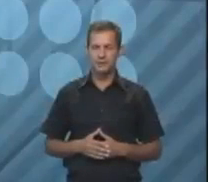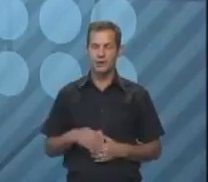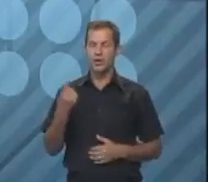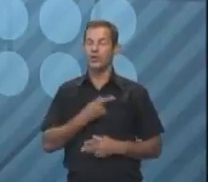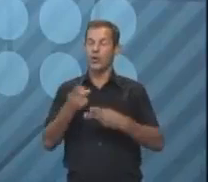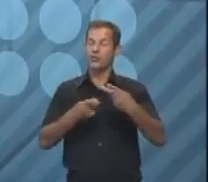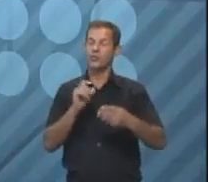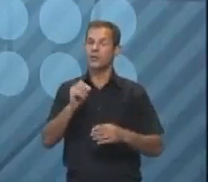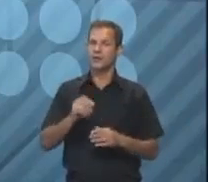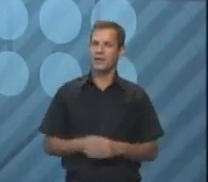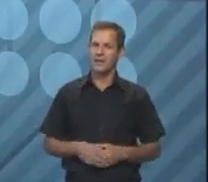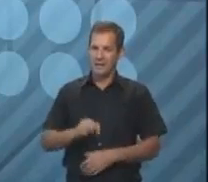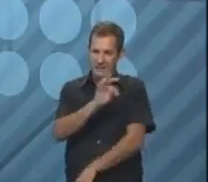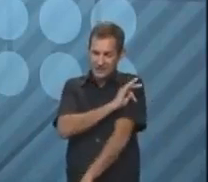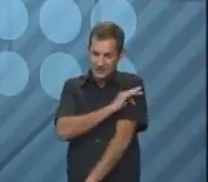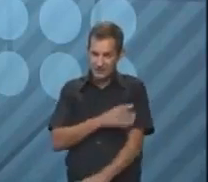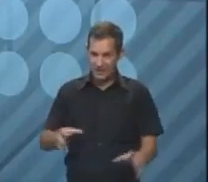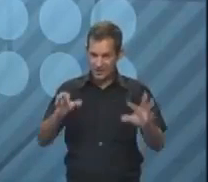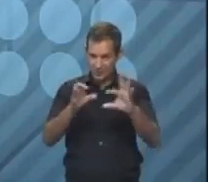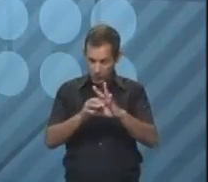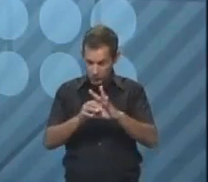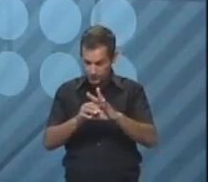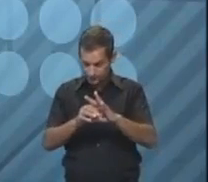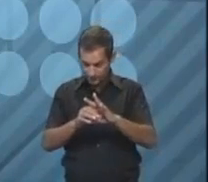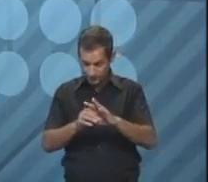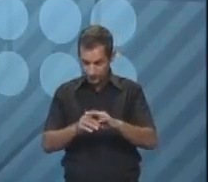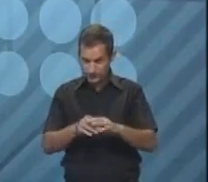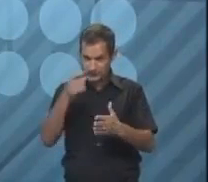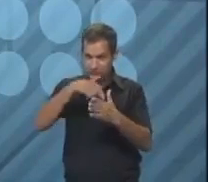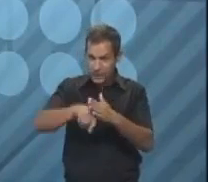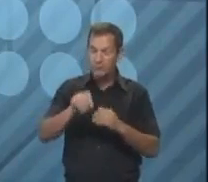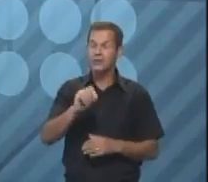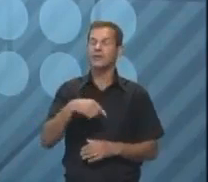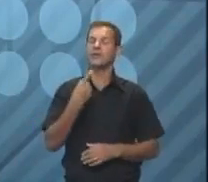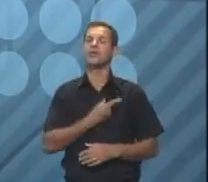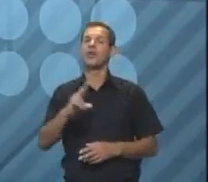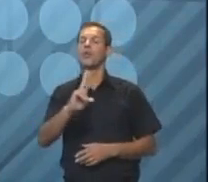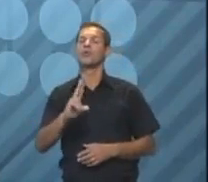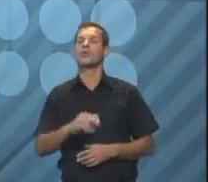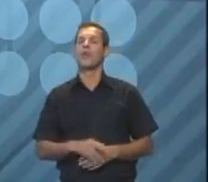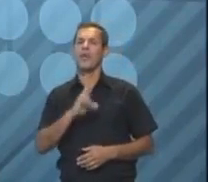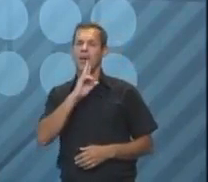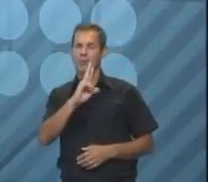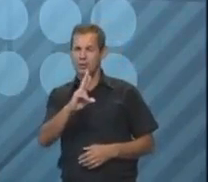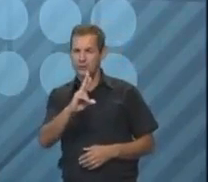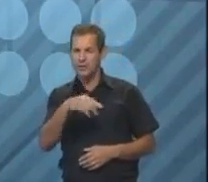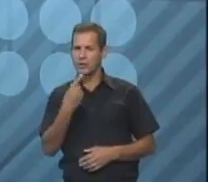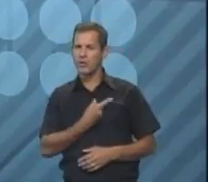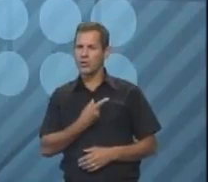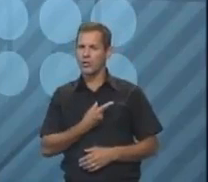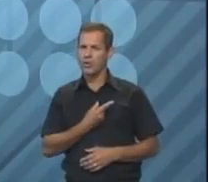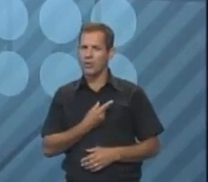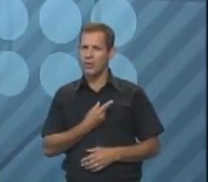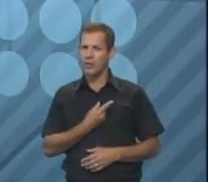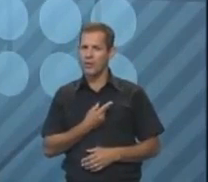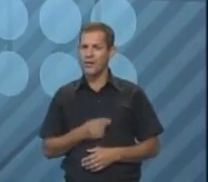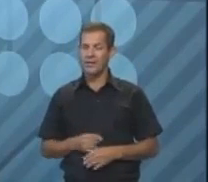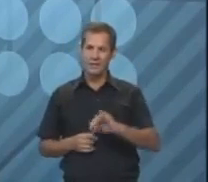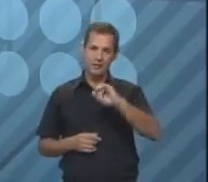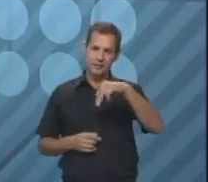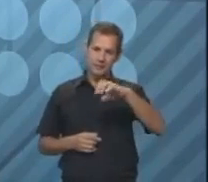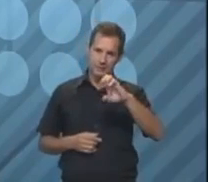Nós falamos a respeito das técnicas de integração avançada, né, que a gente utiliza para resolver quando a imediata ela